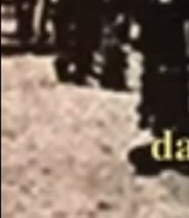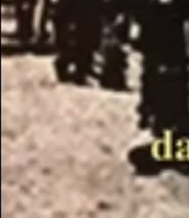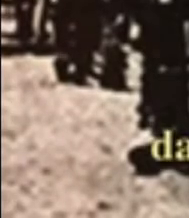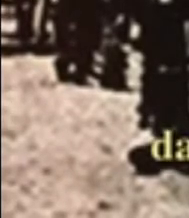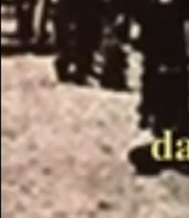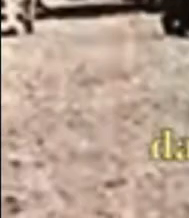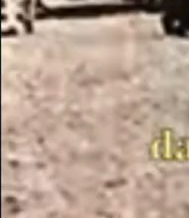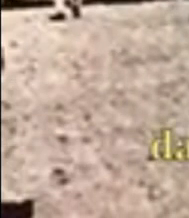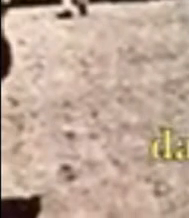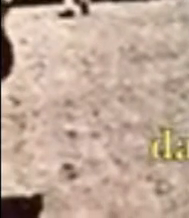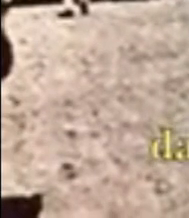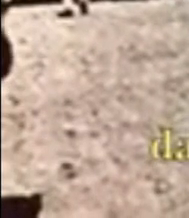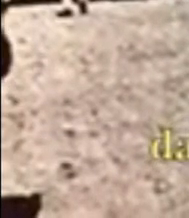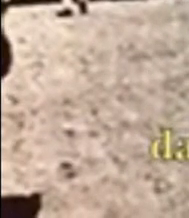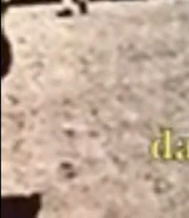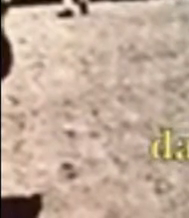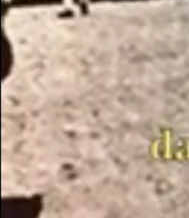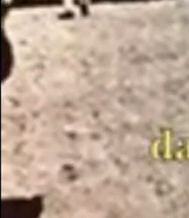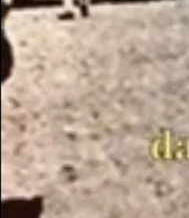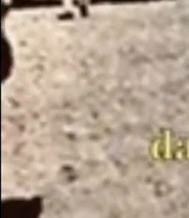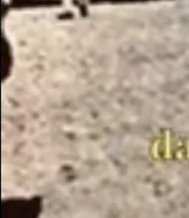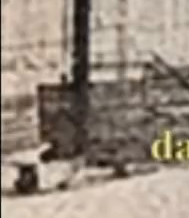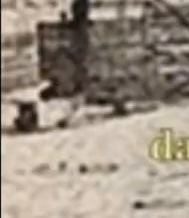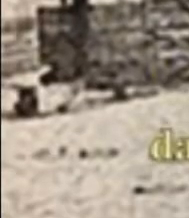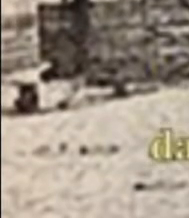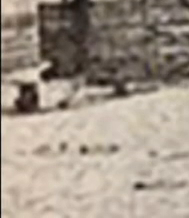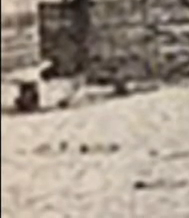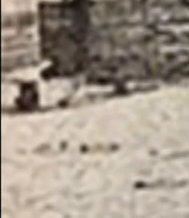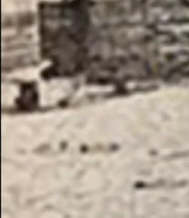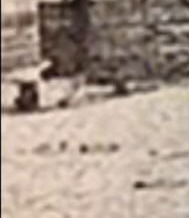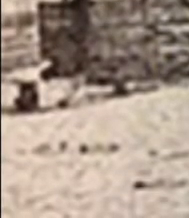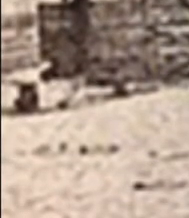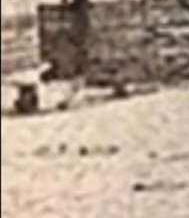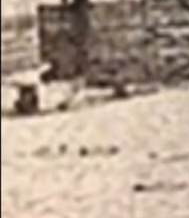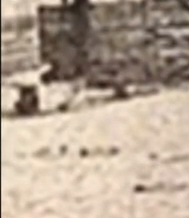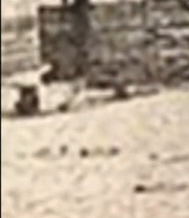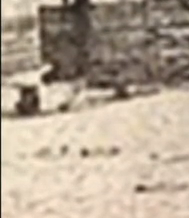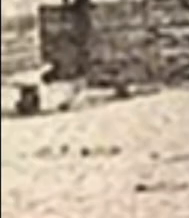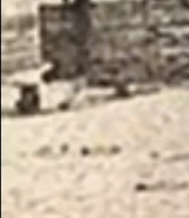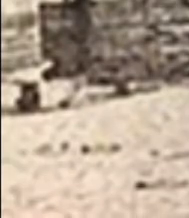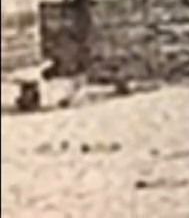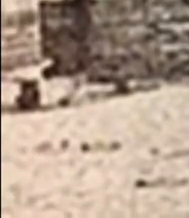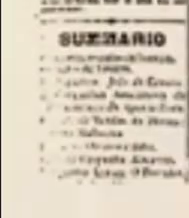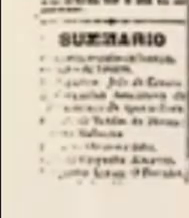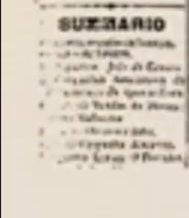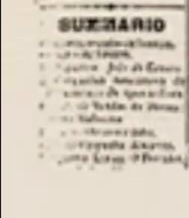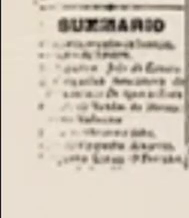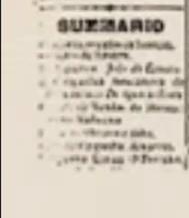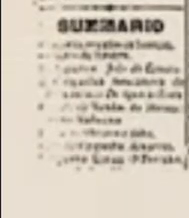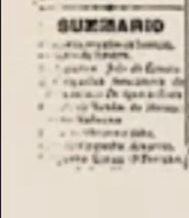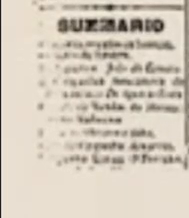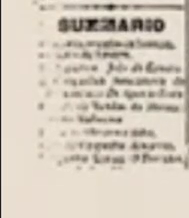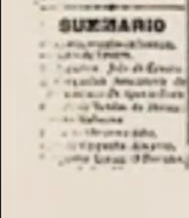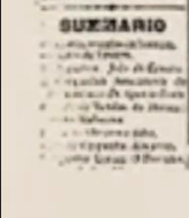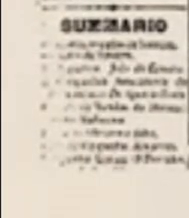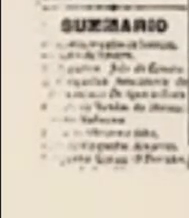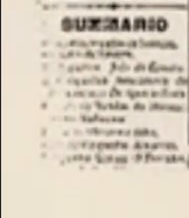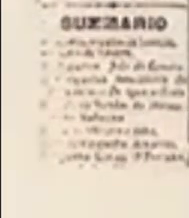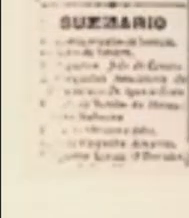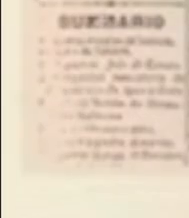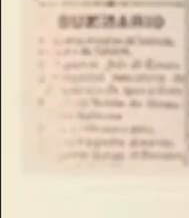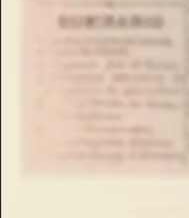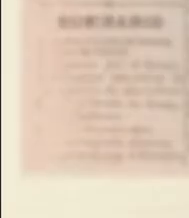dando origem à revolta da vacina no Rio de Janeiro, a capital do país na época. Em menos de duas